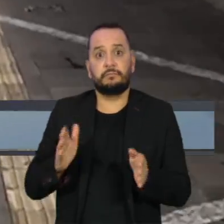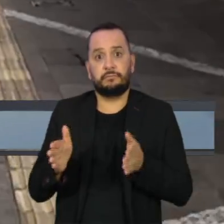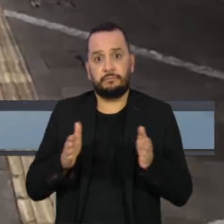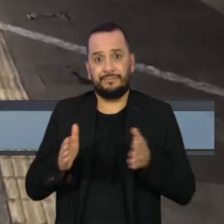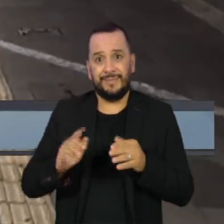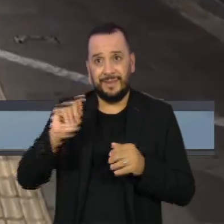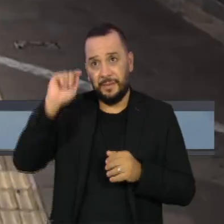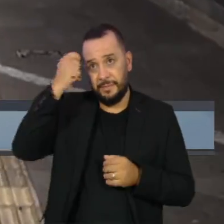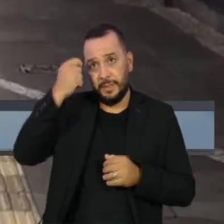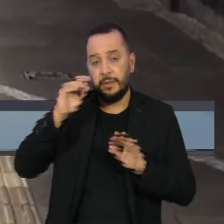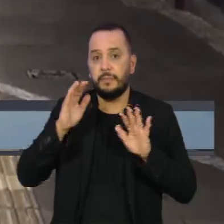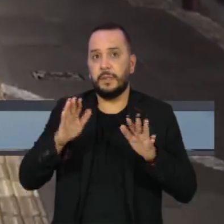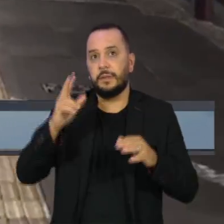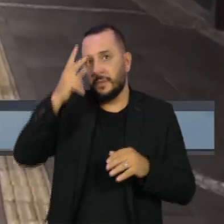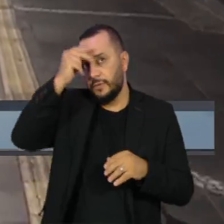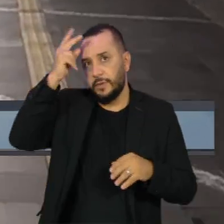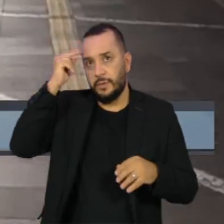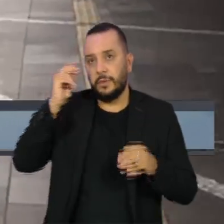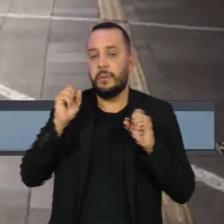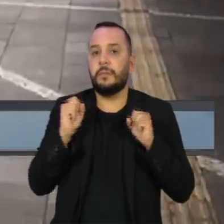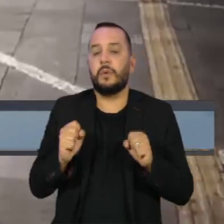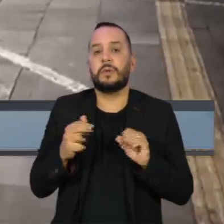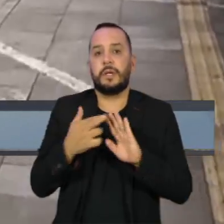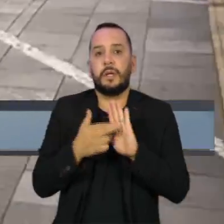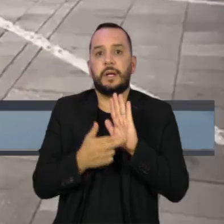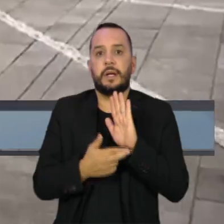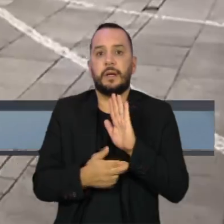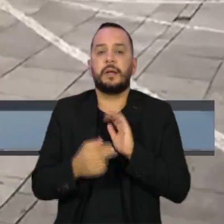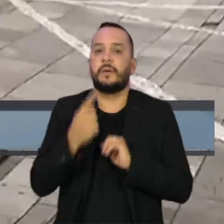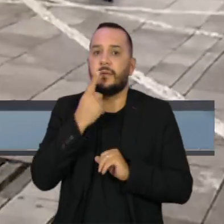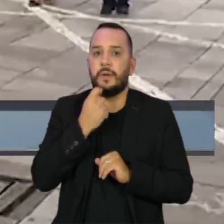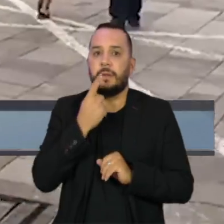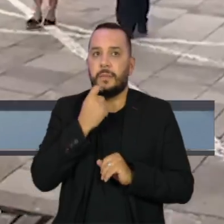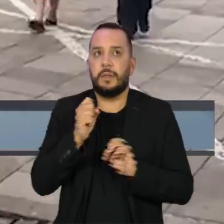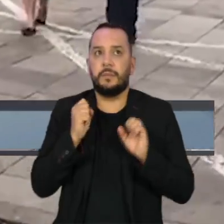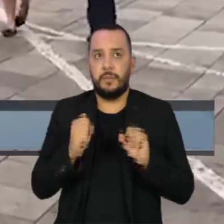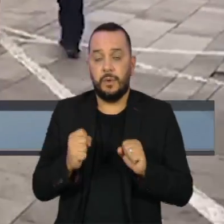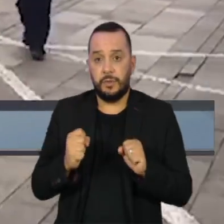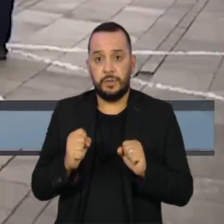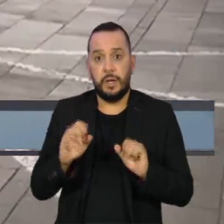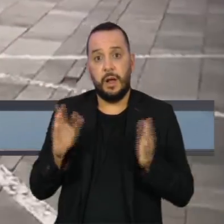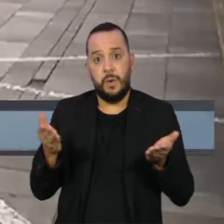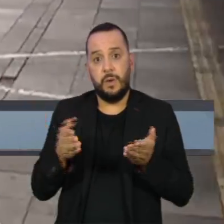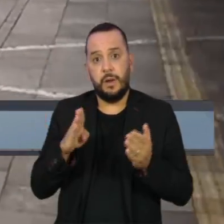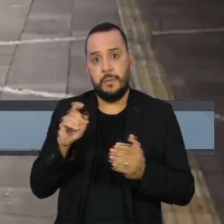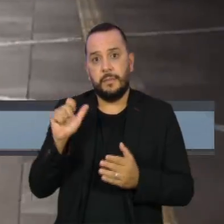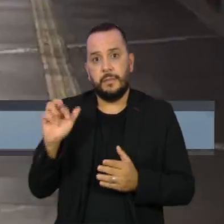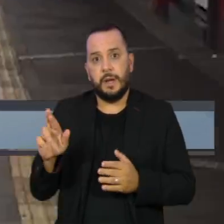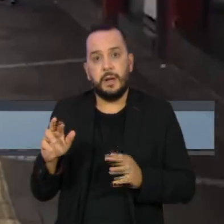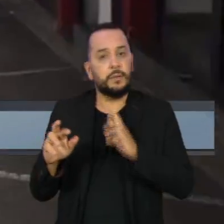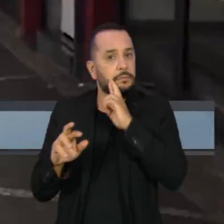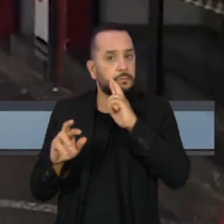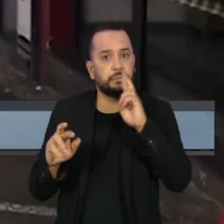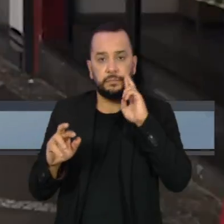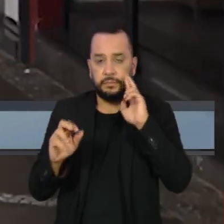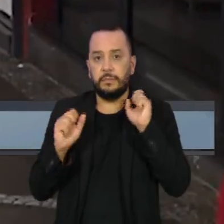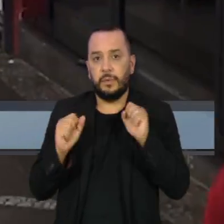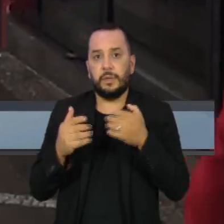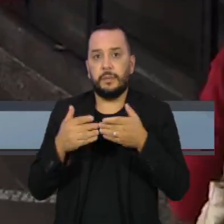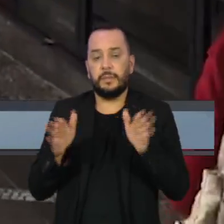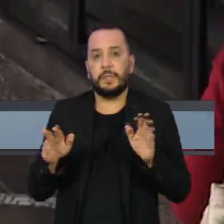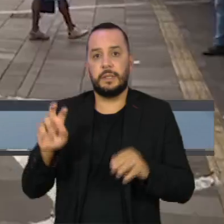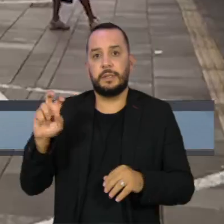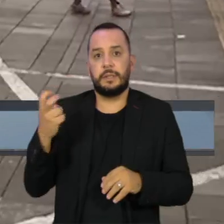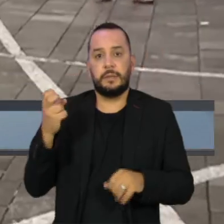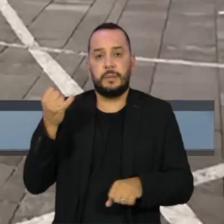Bandeira Preta as prefeituras podem usar as regras da bandeira vermelha agora bares e restaurantes podem funcionar das